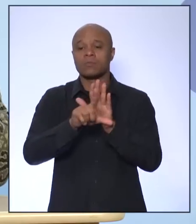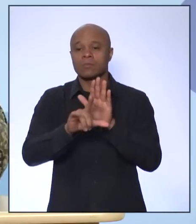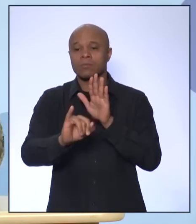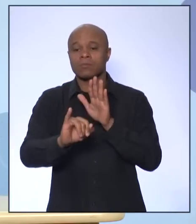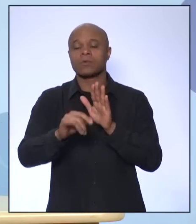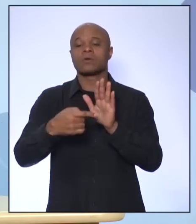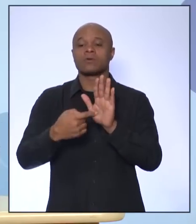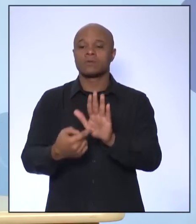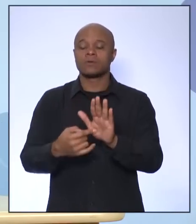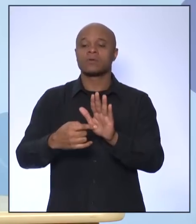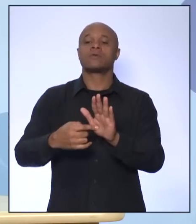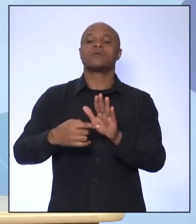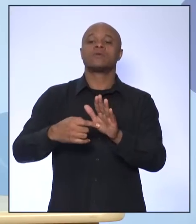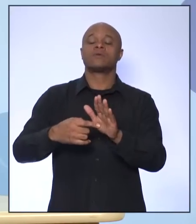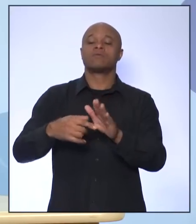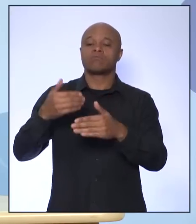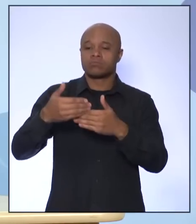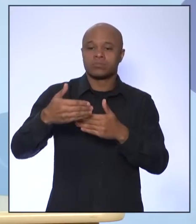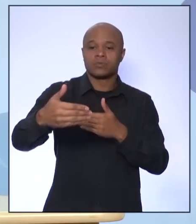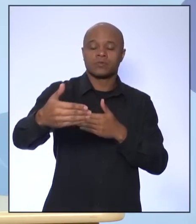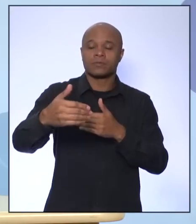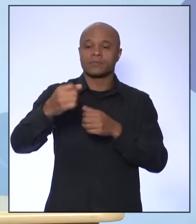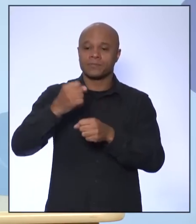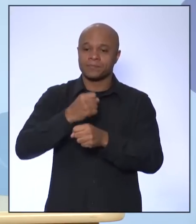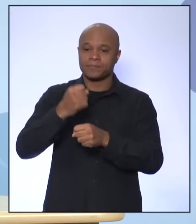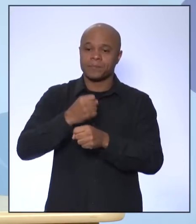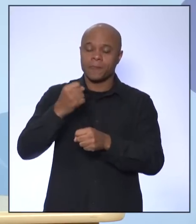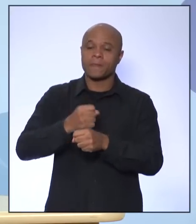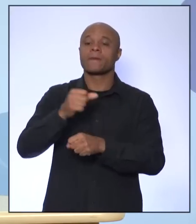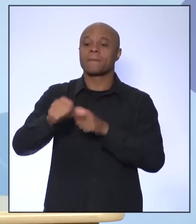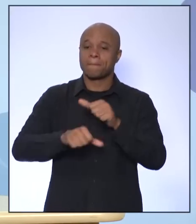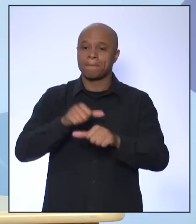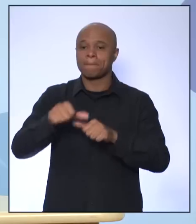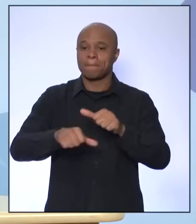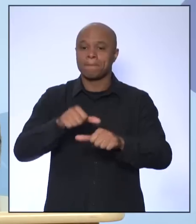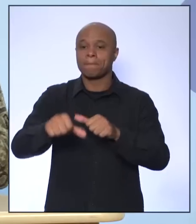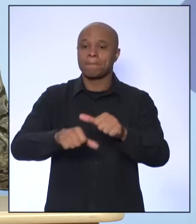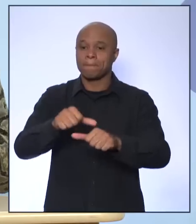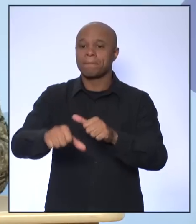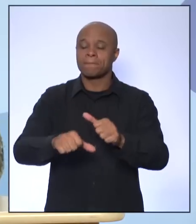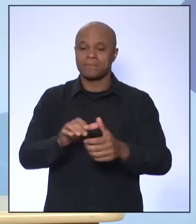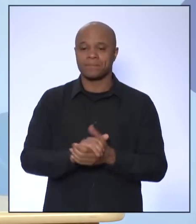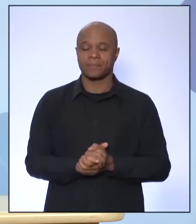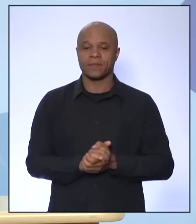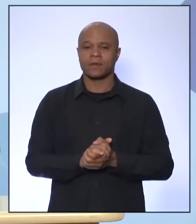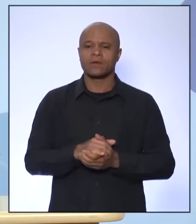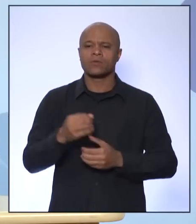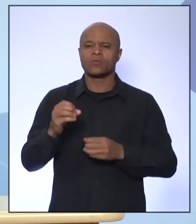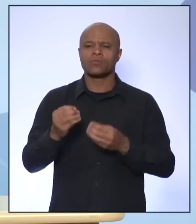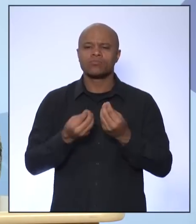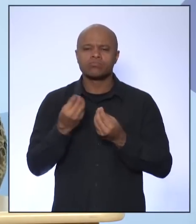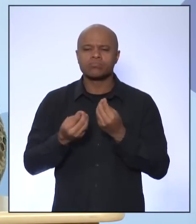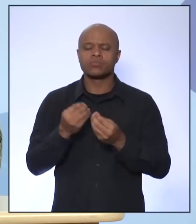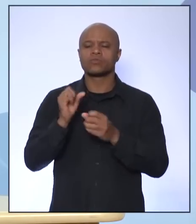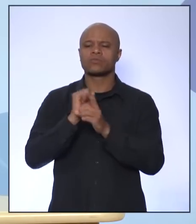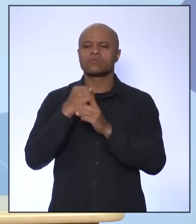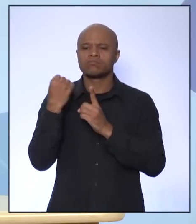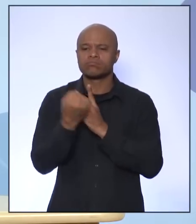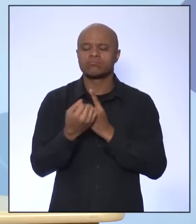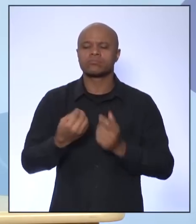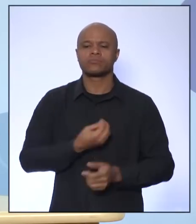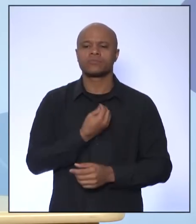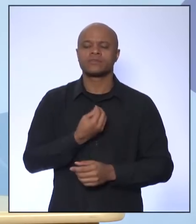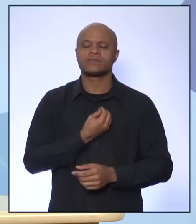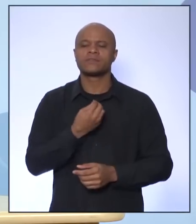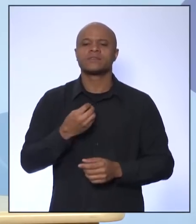longo dos anos, ela foi sendo alterada. Isso vai demonstrar como que aquelas sociedades viviam, quais eram as